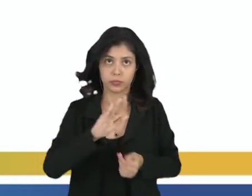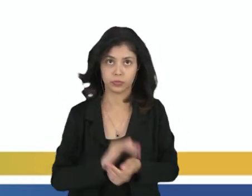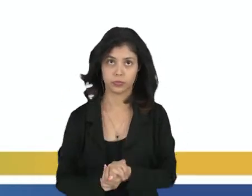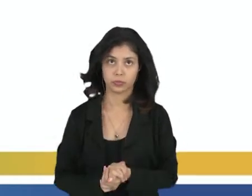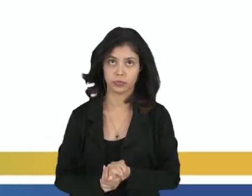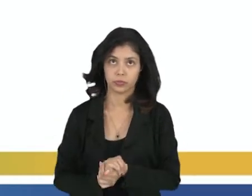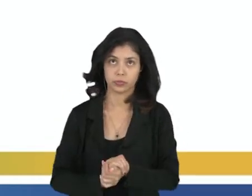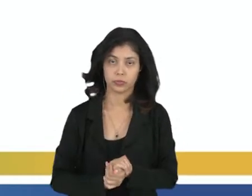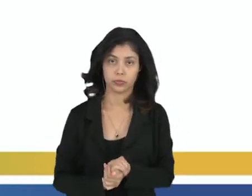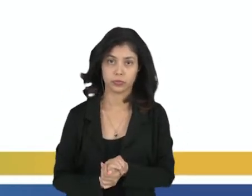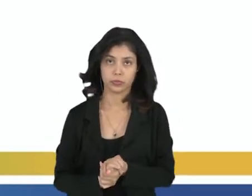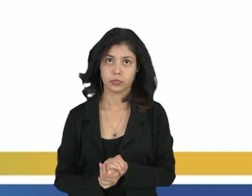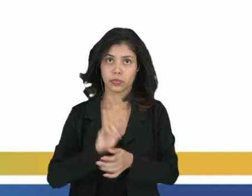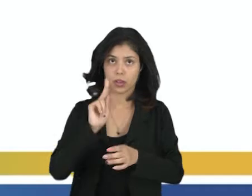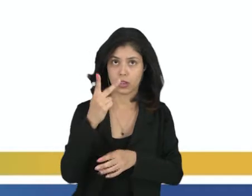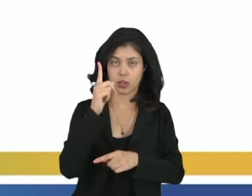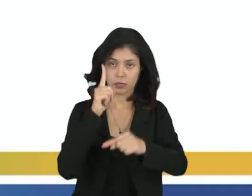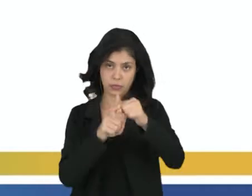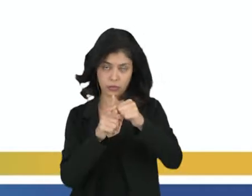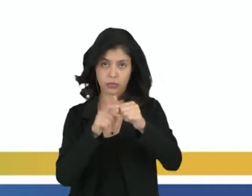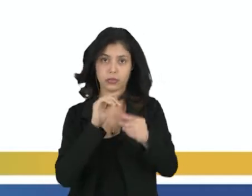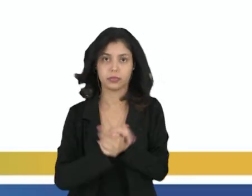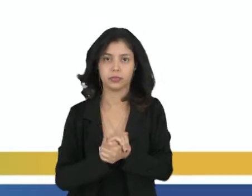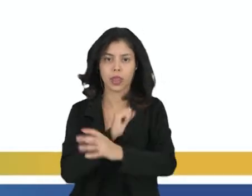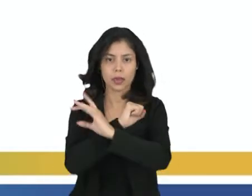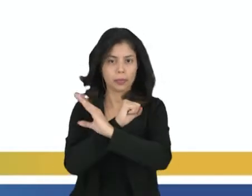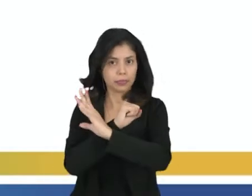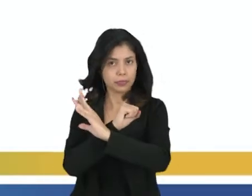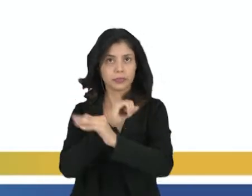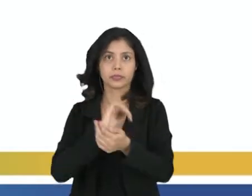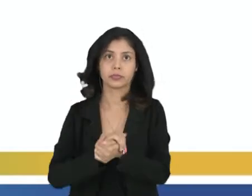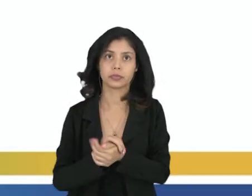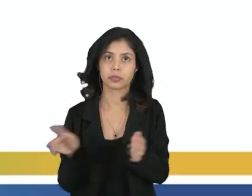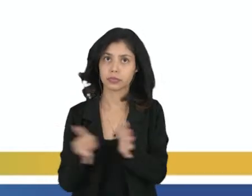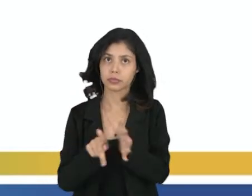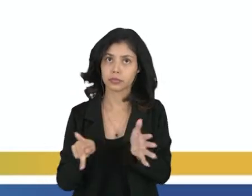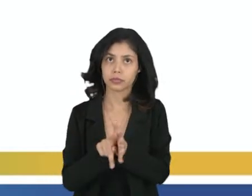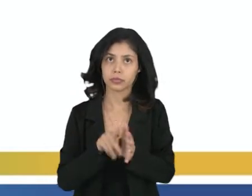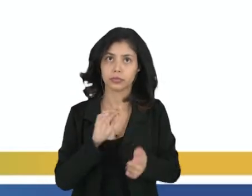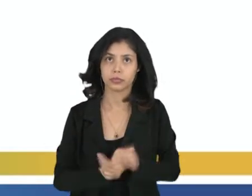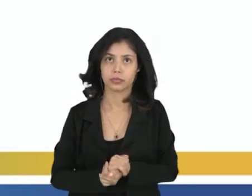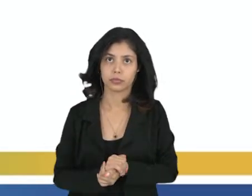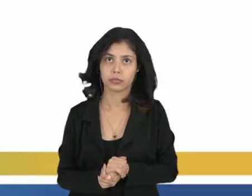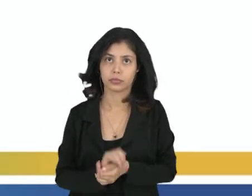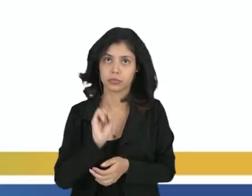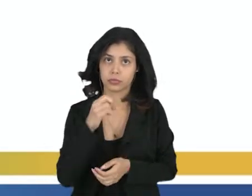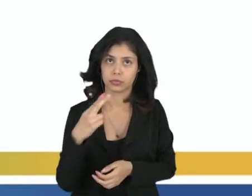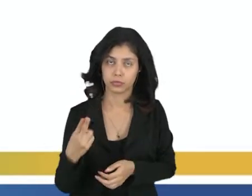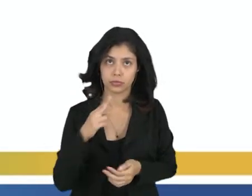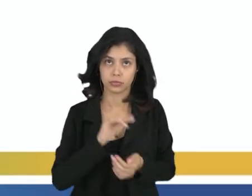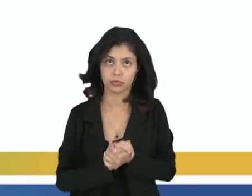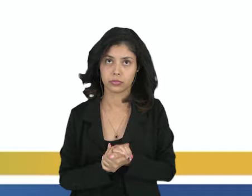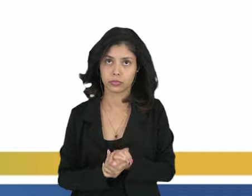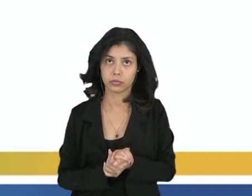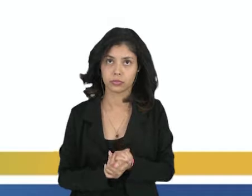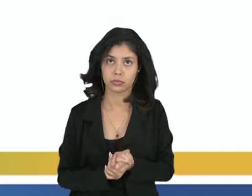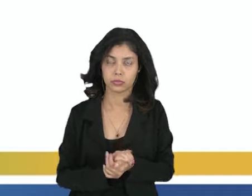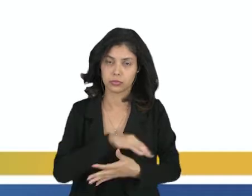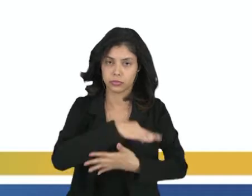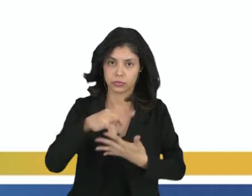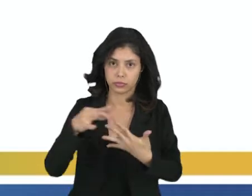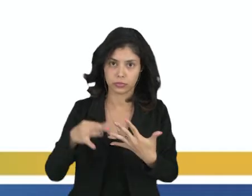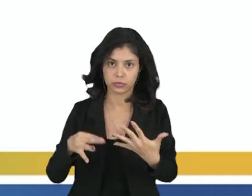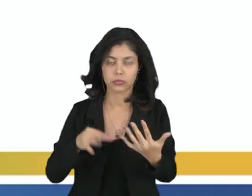cátion H+, ok? Então, os ácidos são compostos covalentes, ou seja, seus elementos químicos são